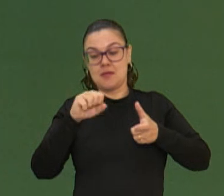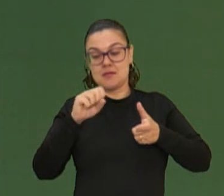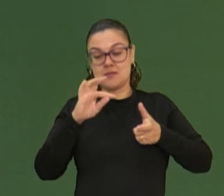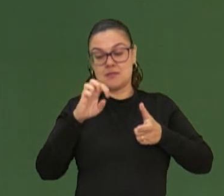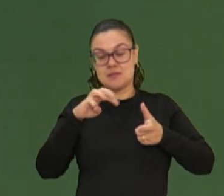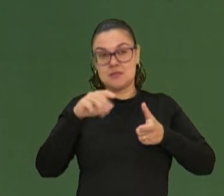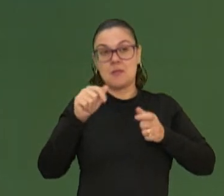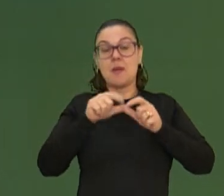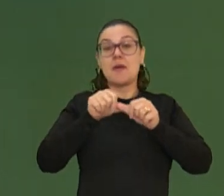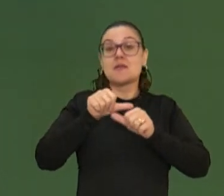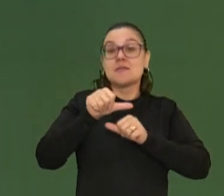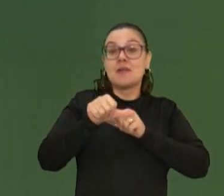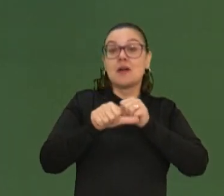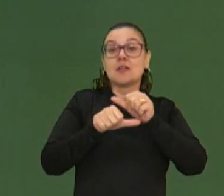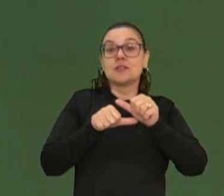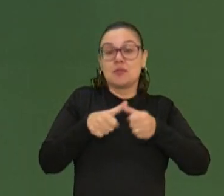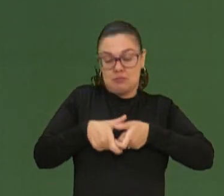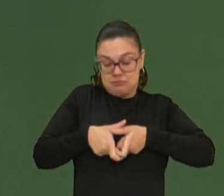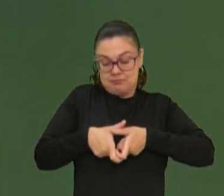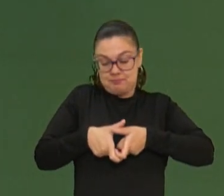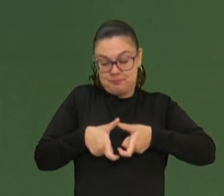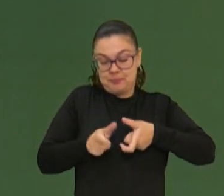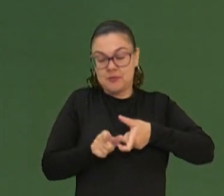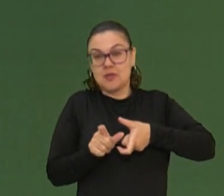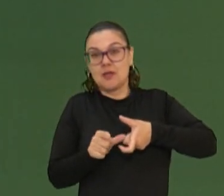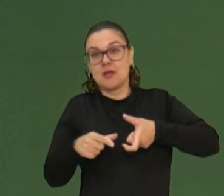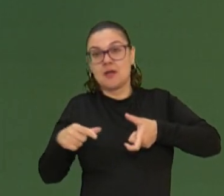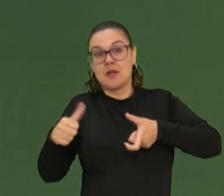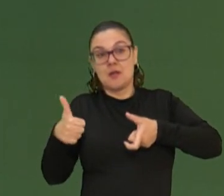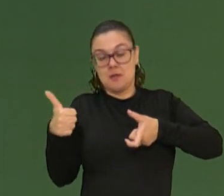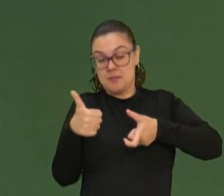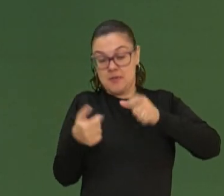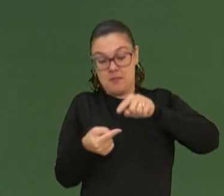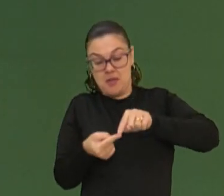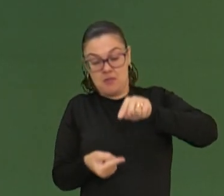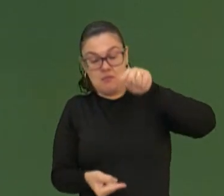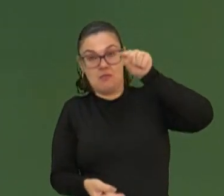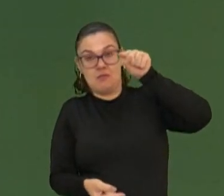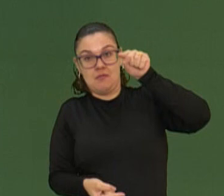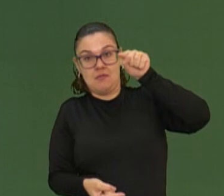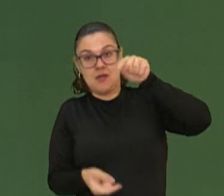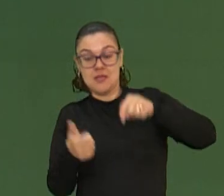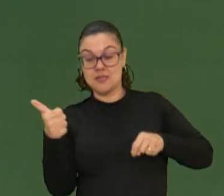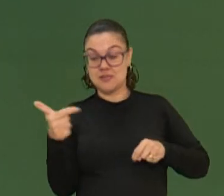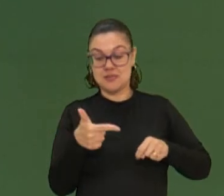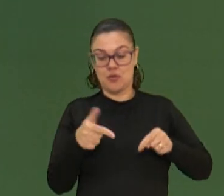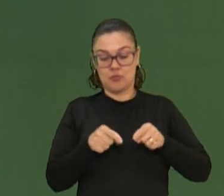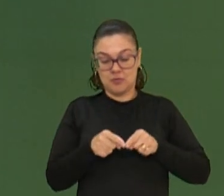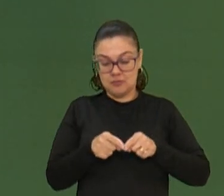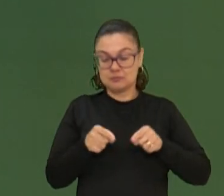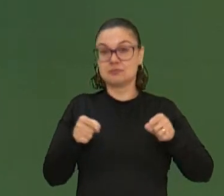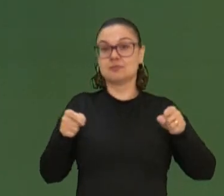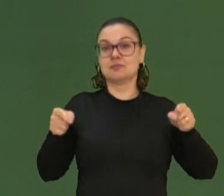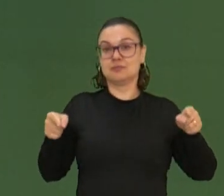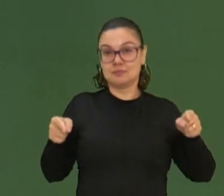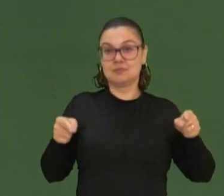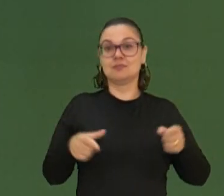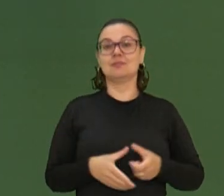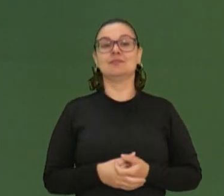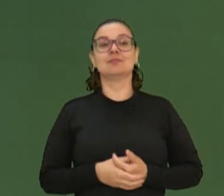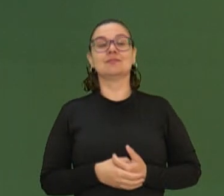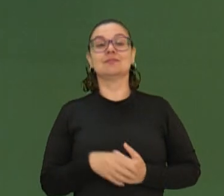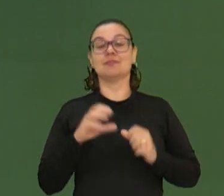Só que ele vai se transformar nos outros tecidos. Meristema primário, crescimento em comprimento. Meristema secundário, crescimento